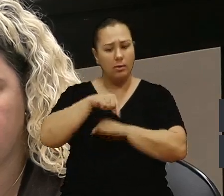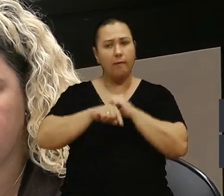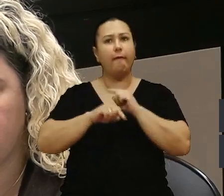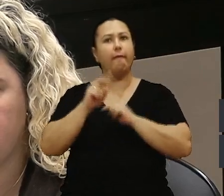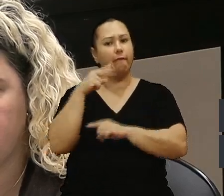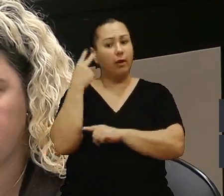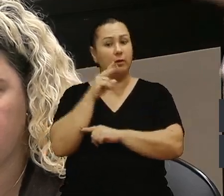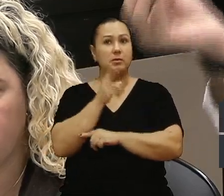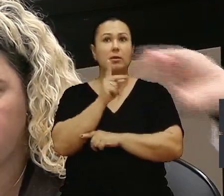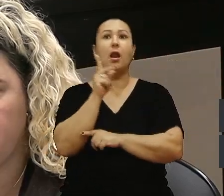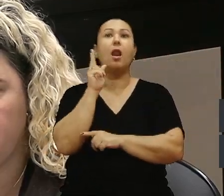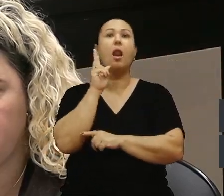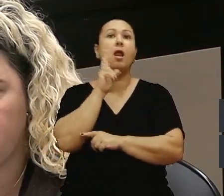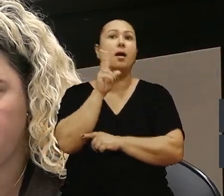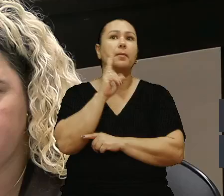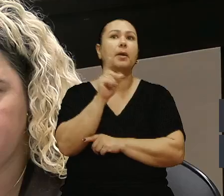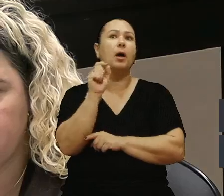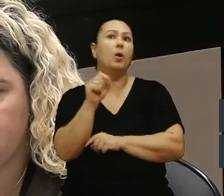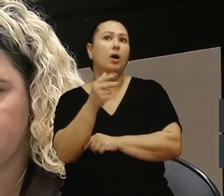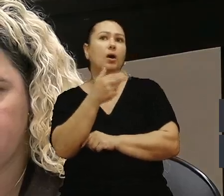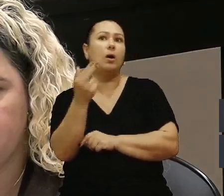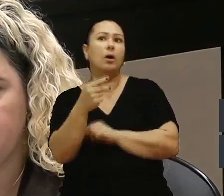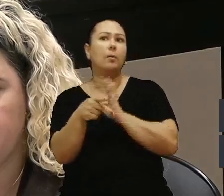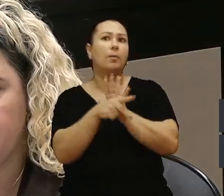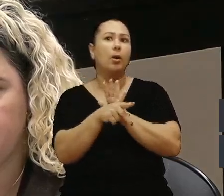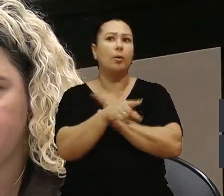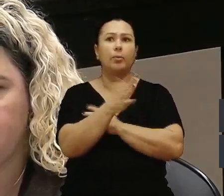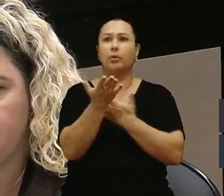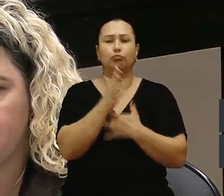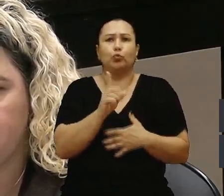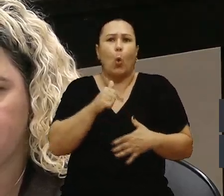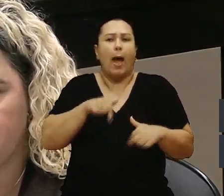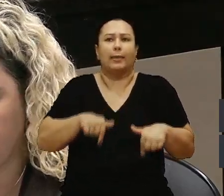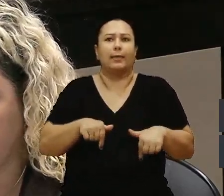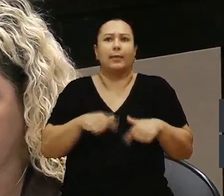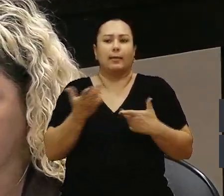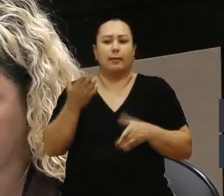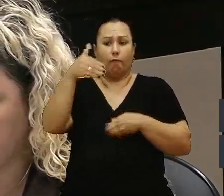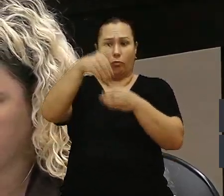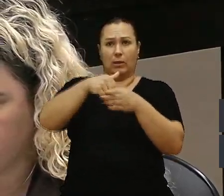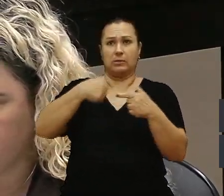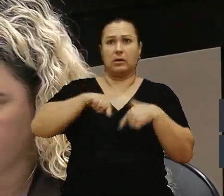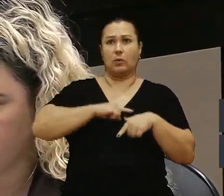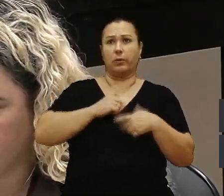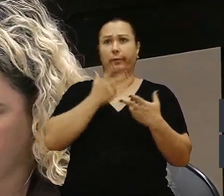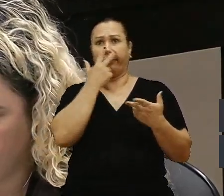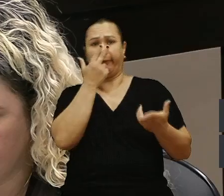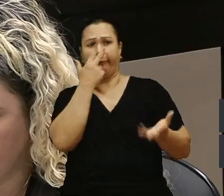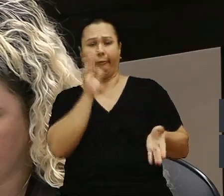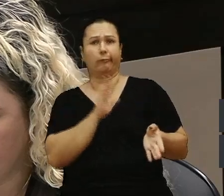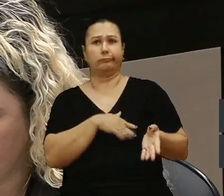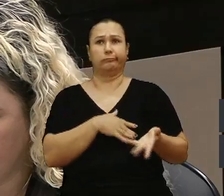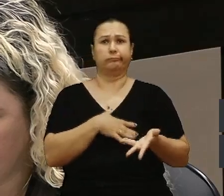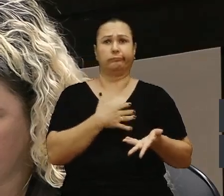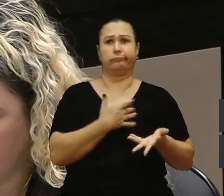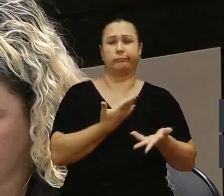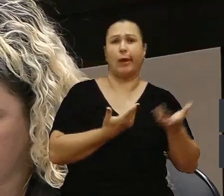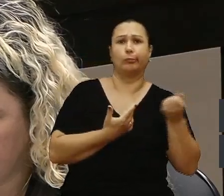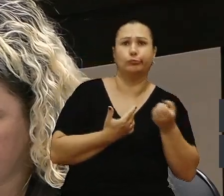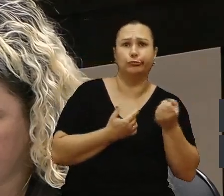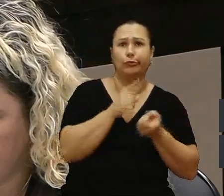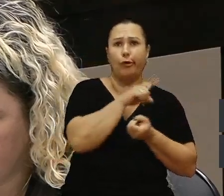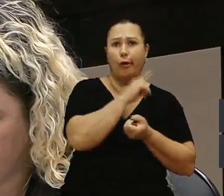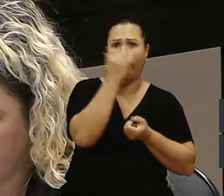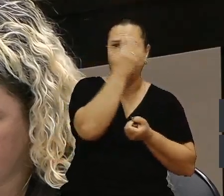para lembrar que não é um puxadinho da prefeitura. Eu não estou aqui, eu não fui eleito babando o ovo do prefeito Odiló, eu não preciso do Odiló, não